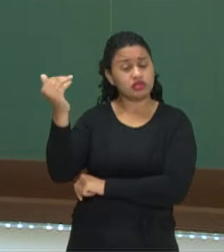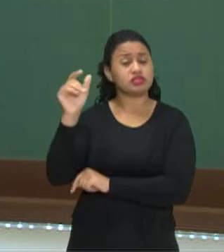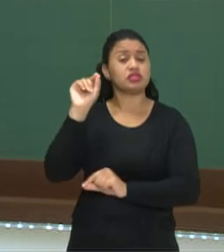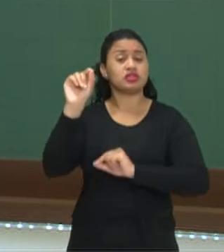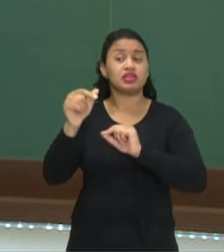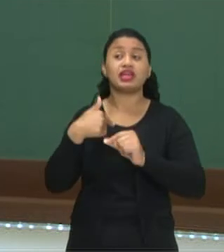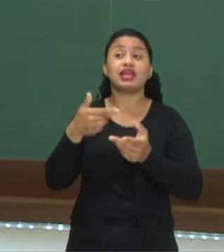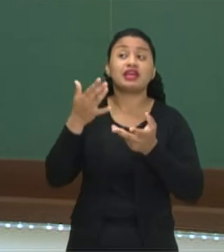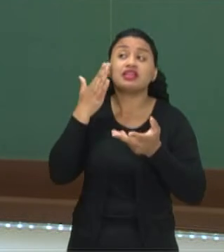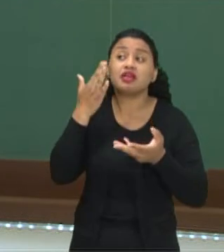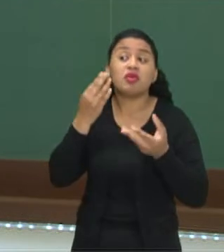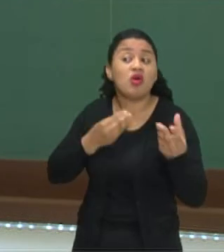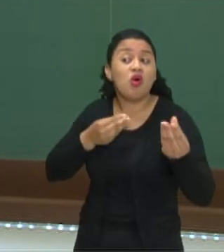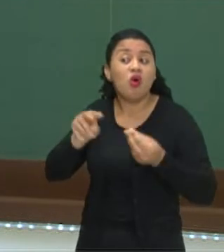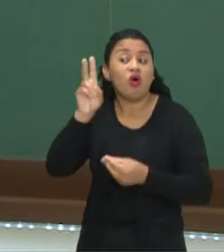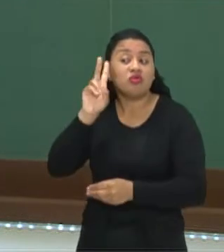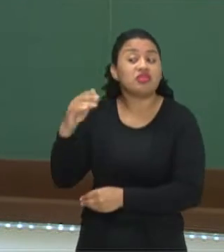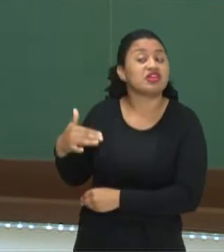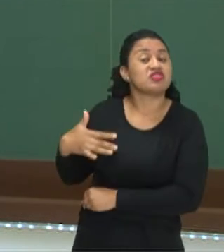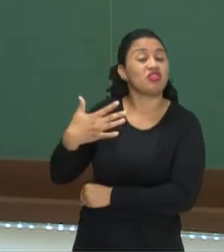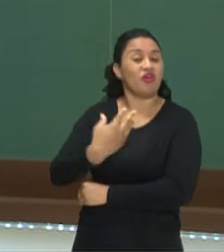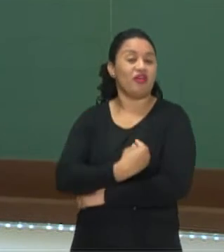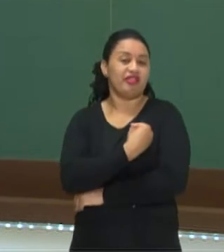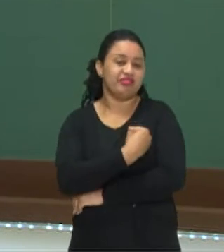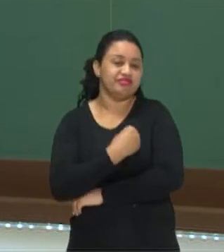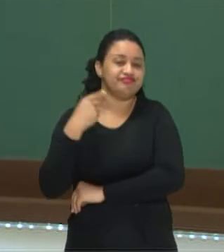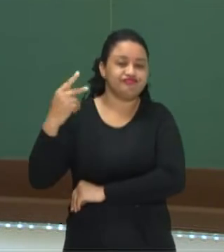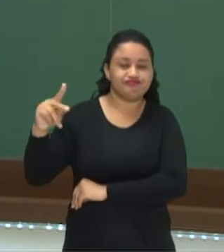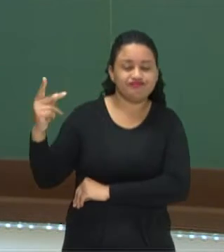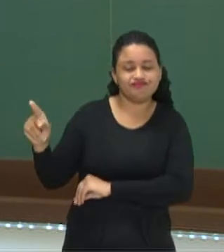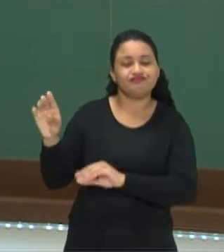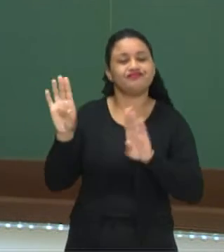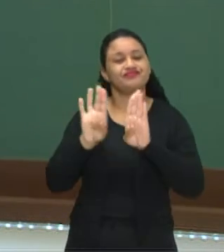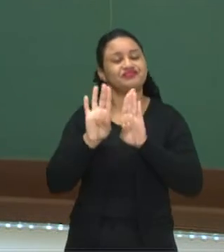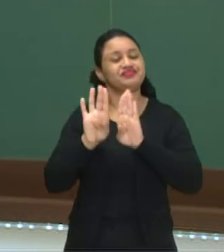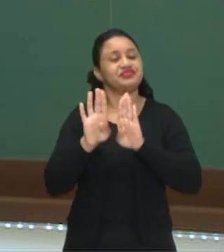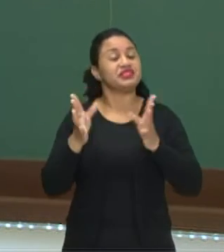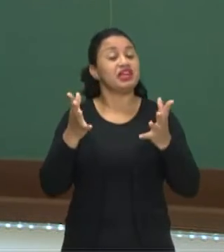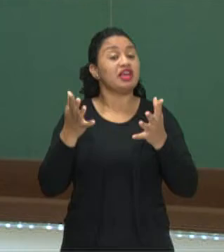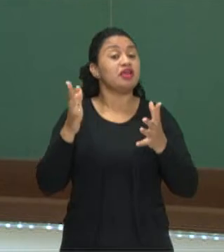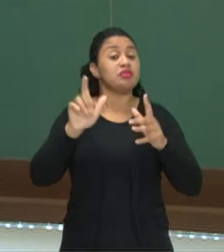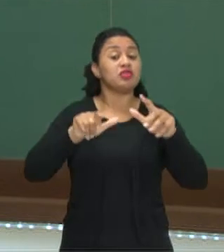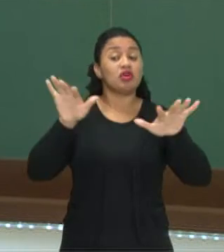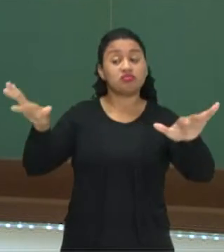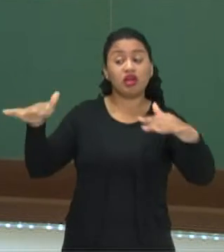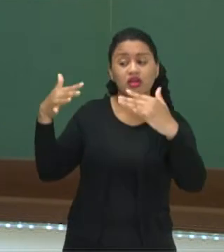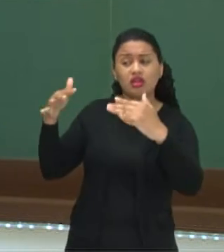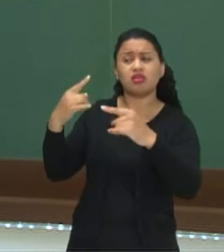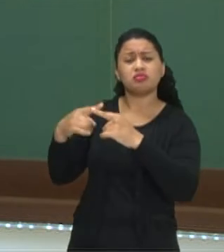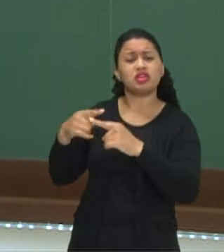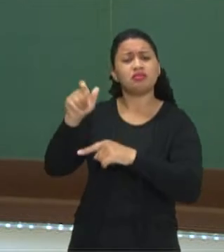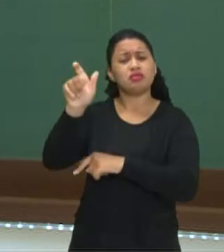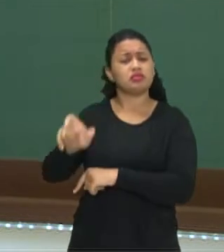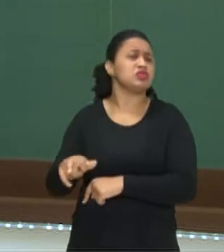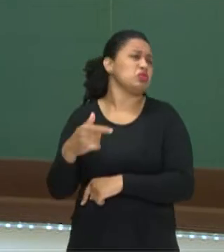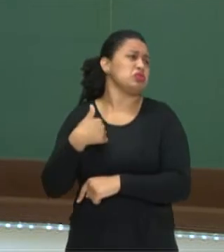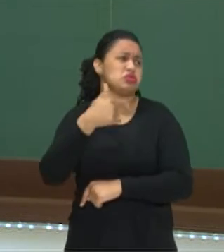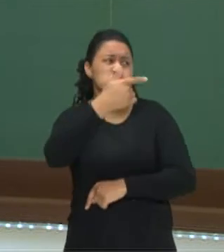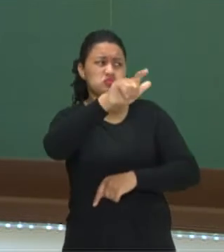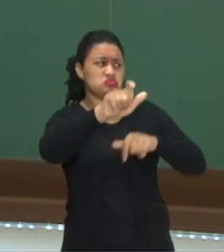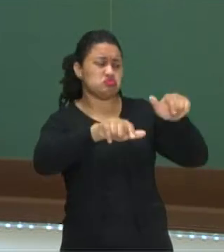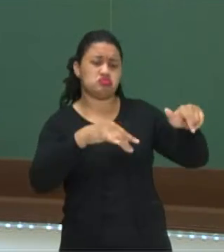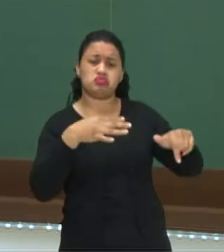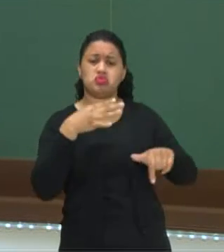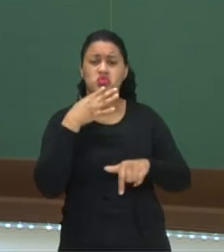daí a gente quer saber a história da vida deles, e aí também tem mais público, né? Se eu pego uma pessoa que ninguém